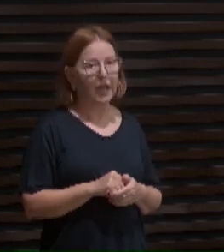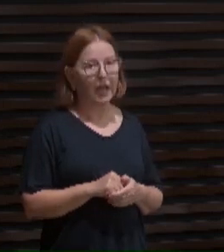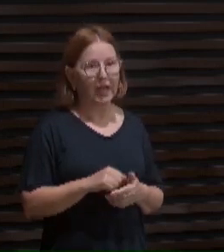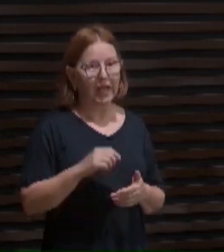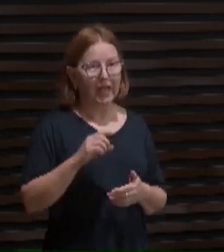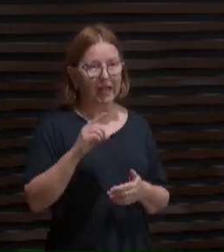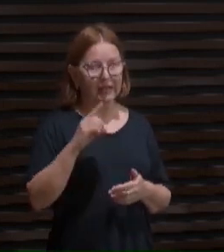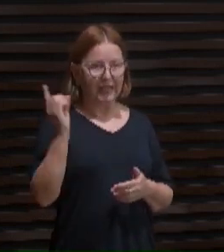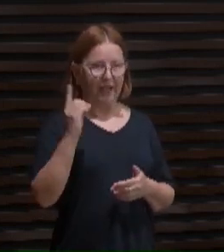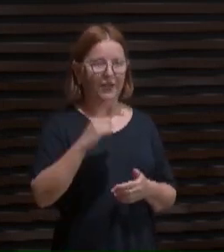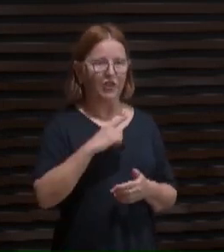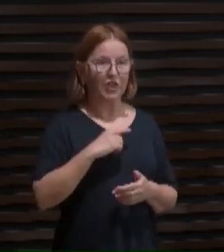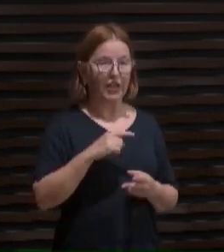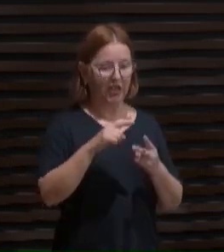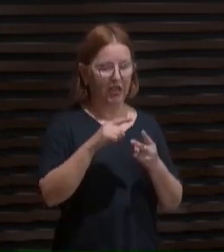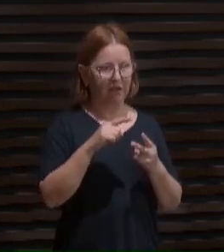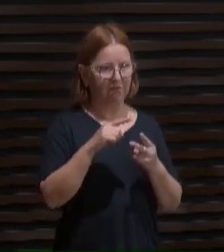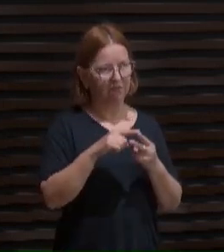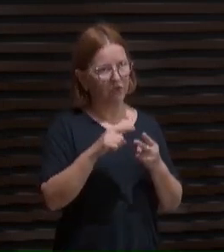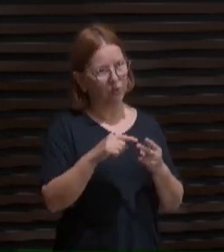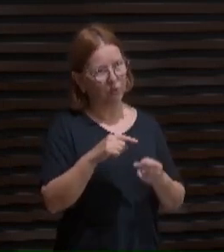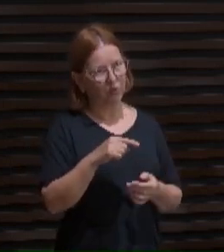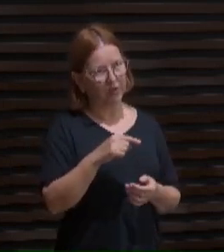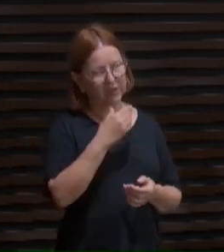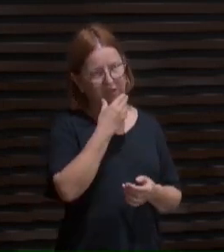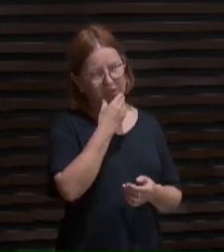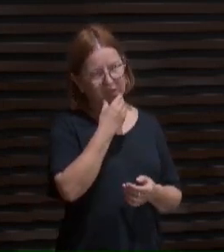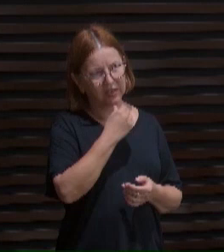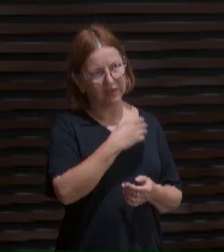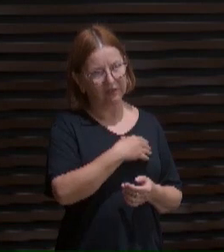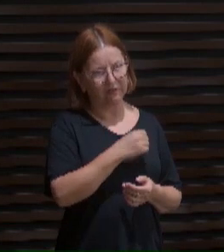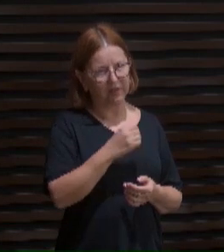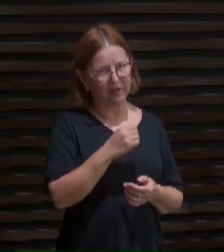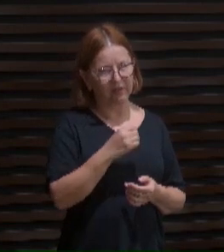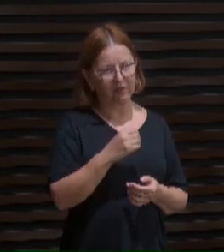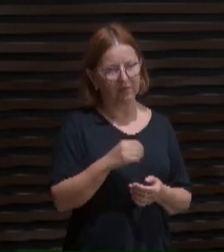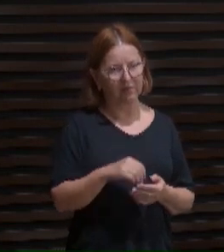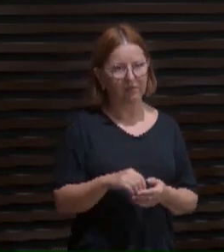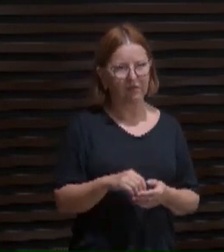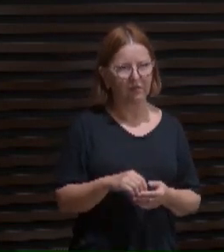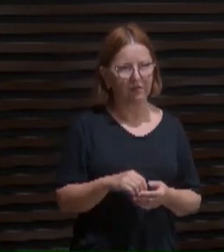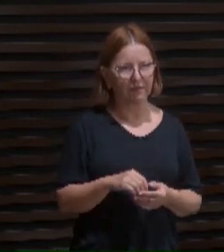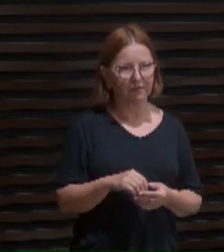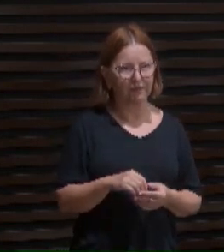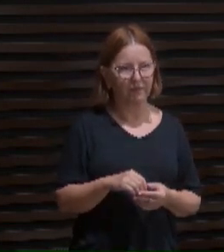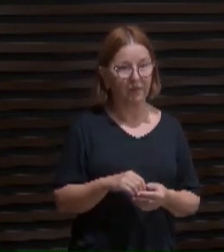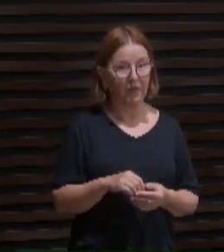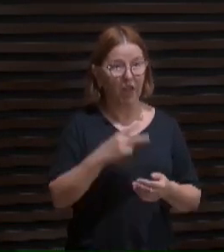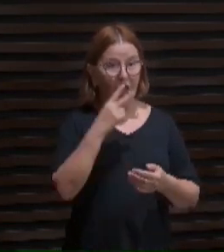Davi, tanto Tamar quanto Absalão, eu acho que a mãe era